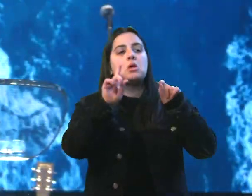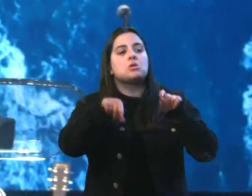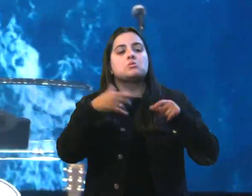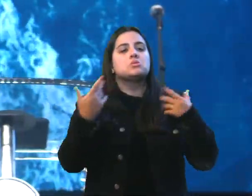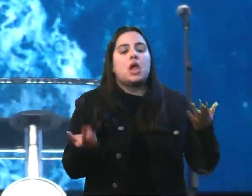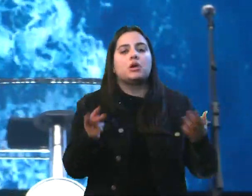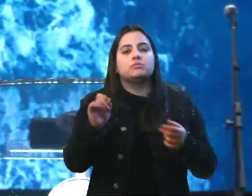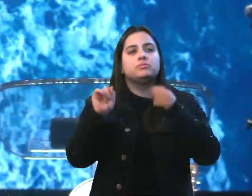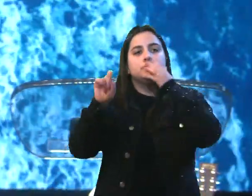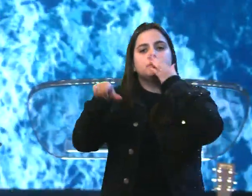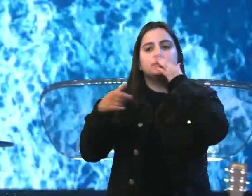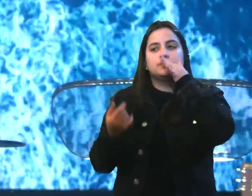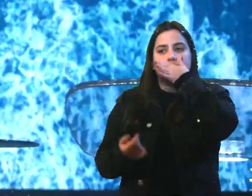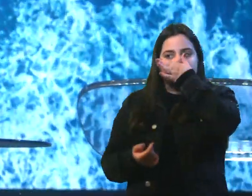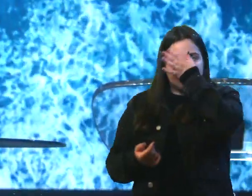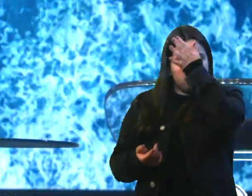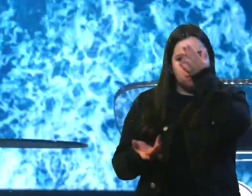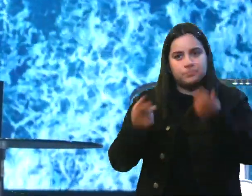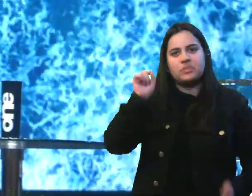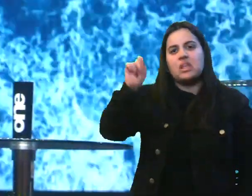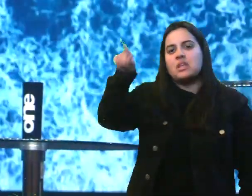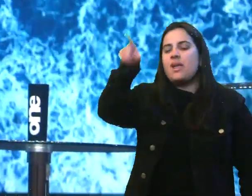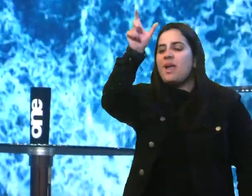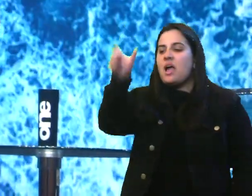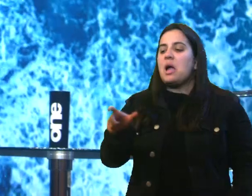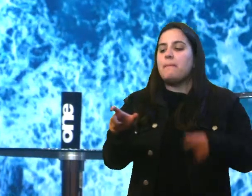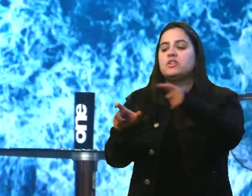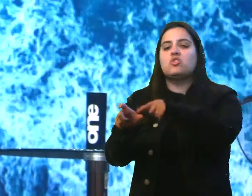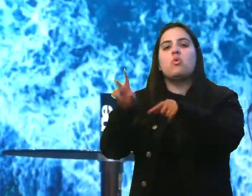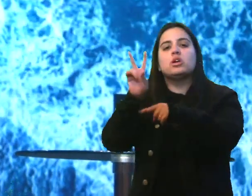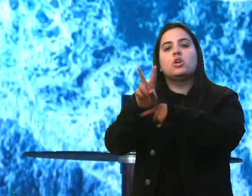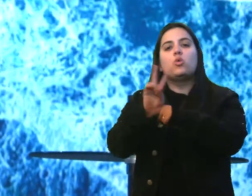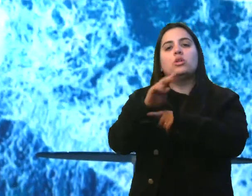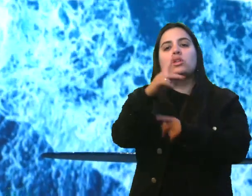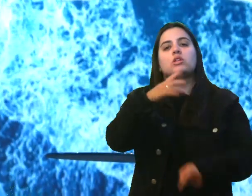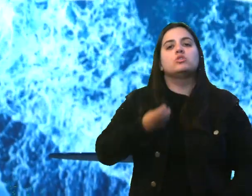Quem é aquele que é sobre a sua vida?